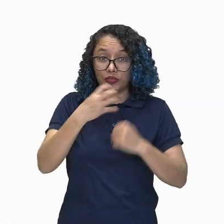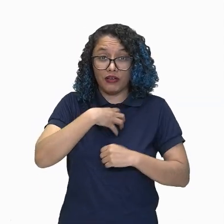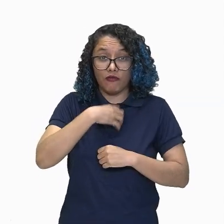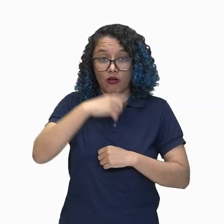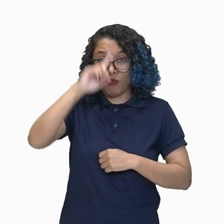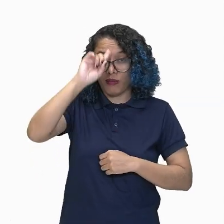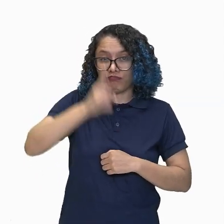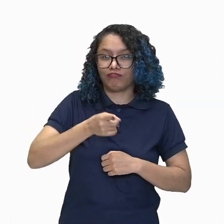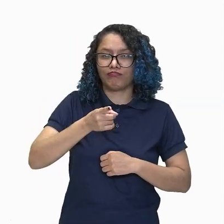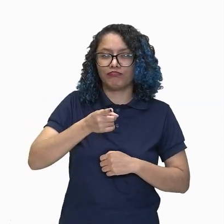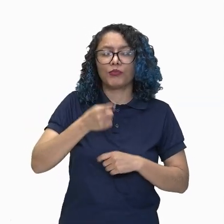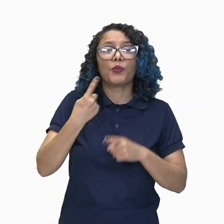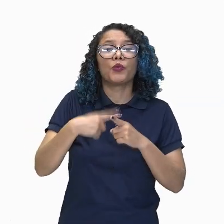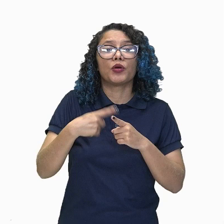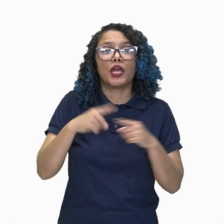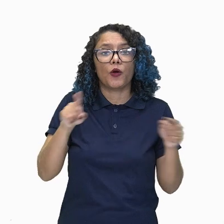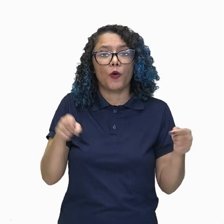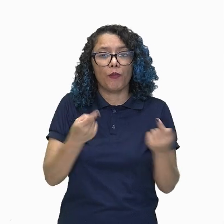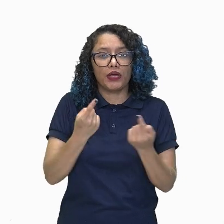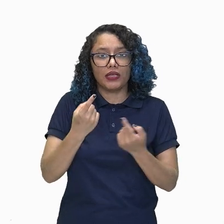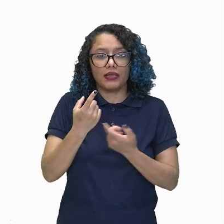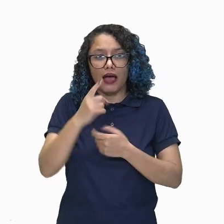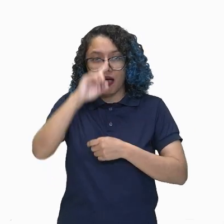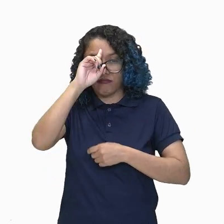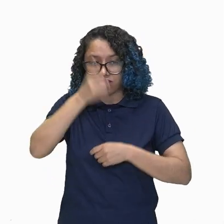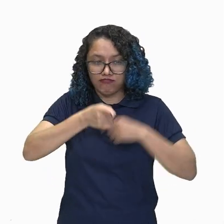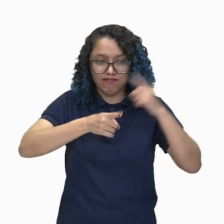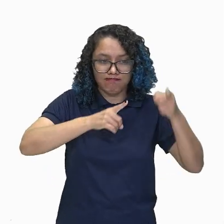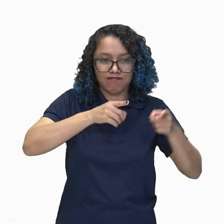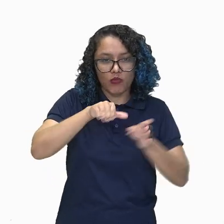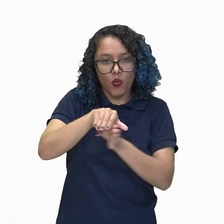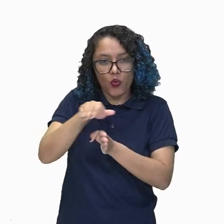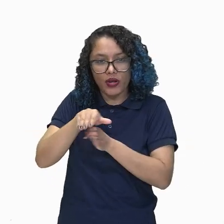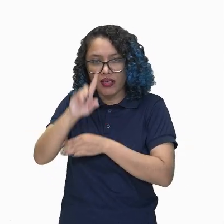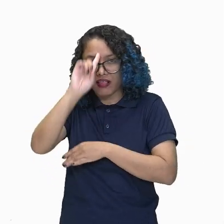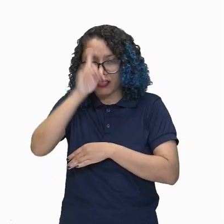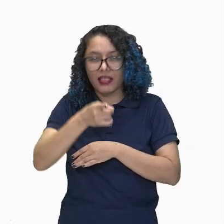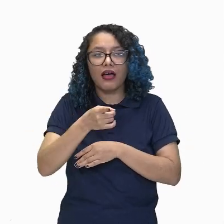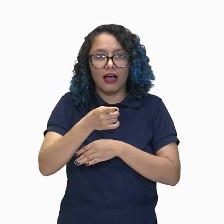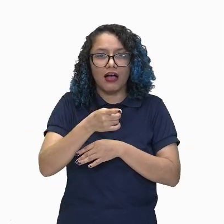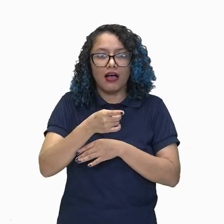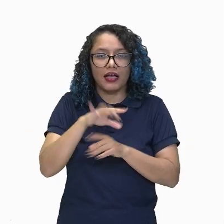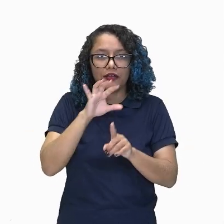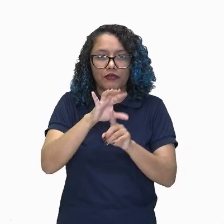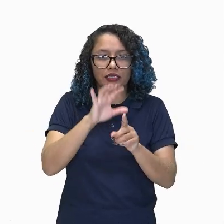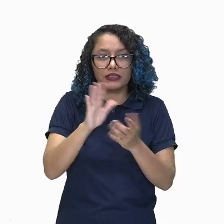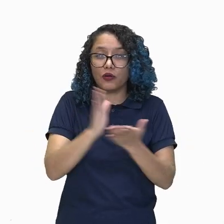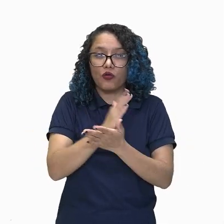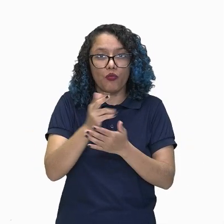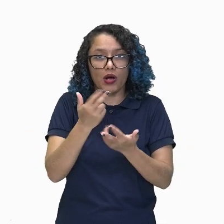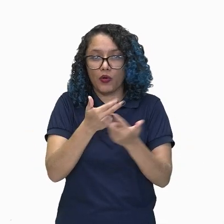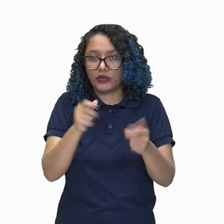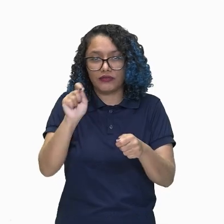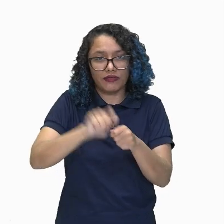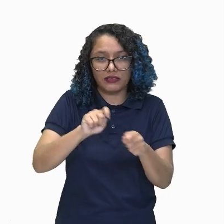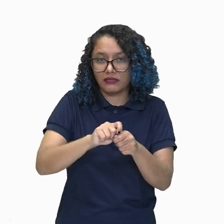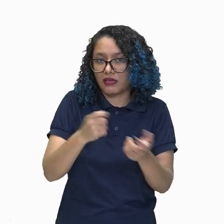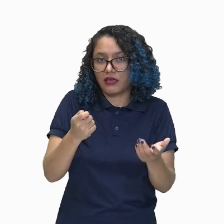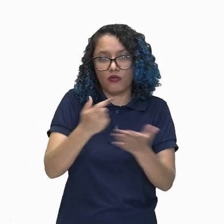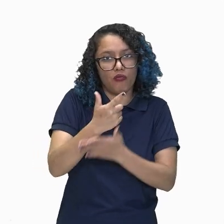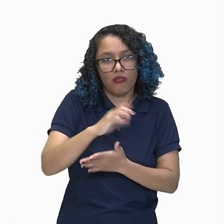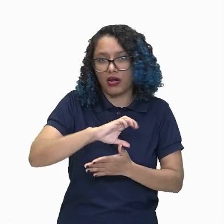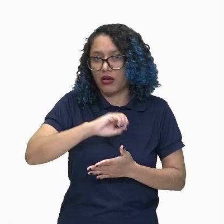porque são verbos de comando, que justamente induz você a fazer determinada coisa, ou comprar ou fazer